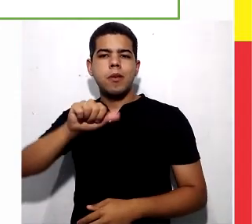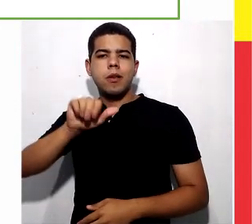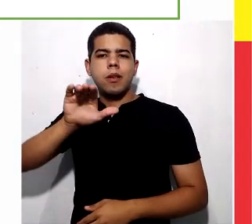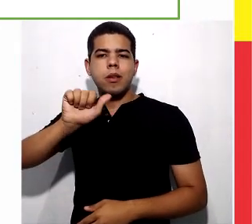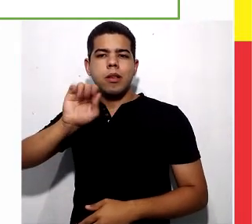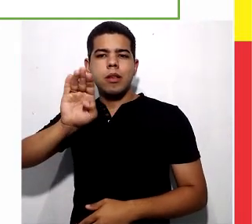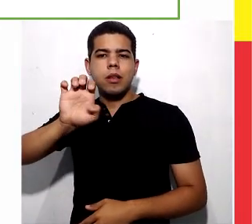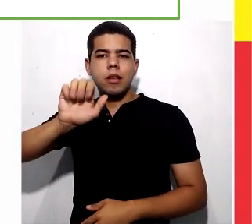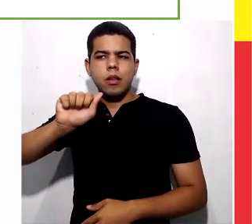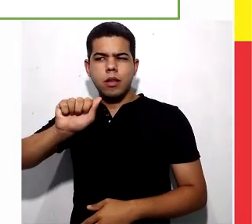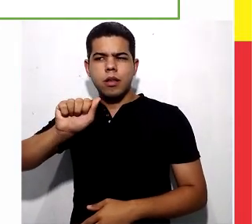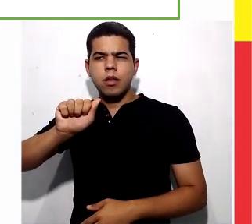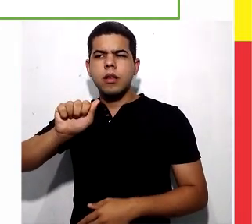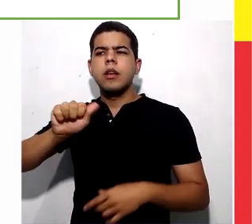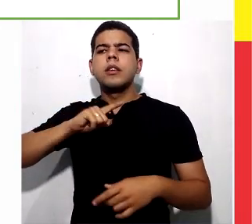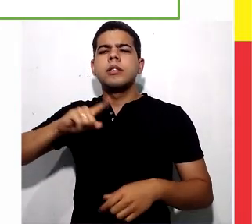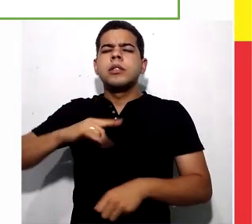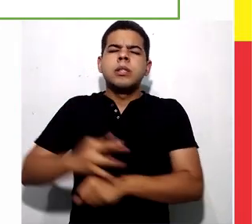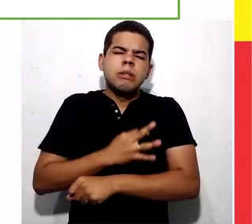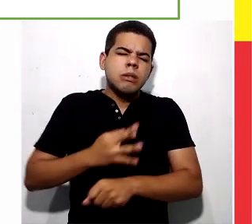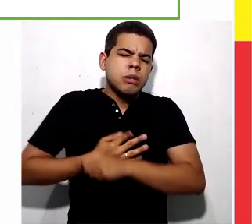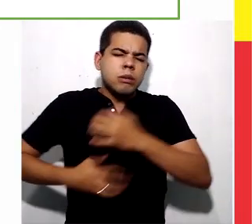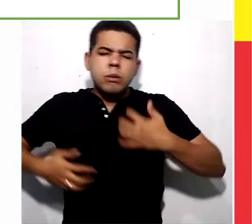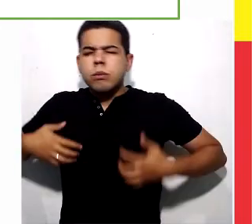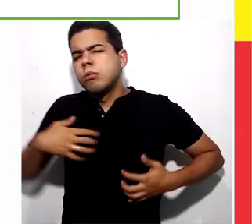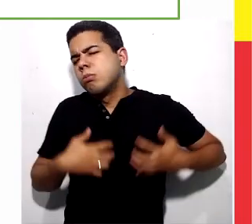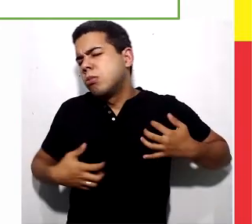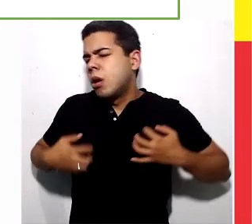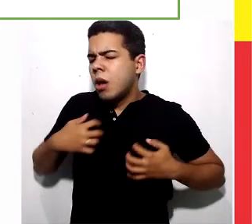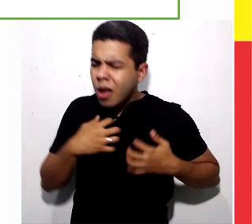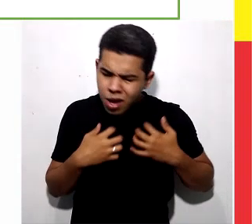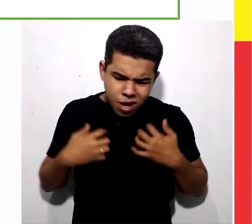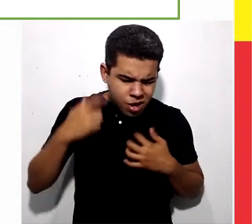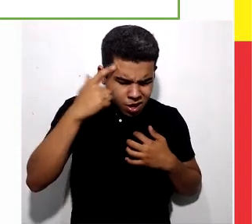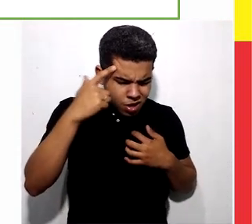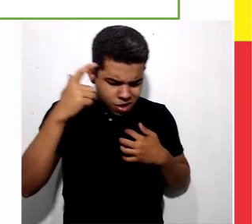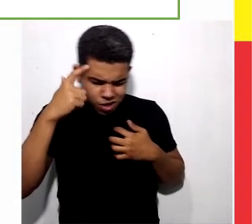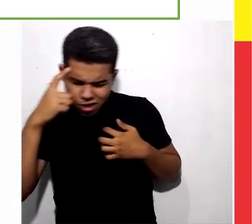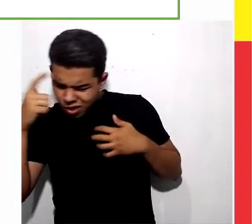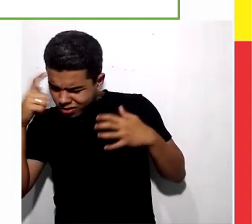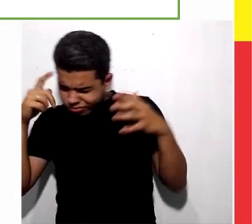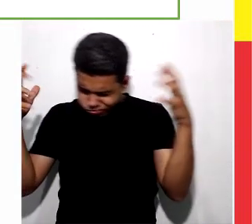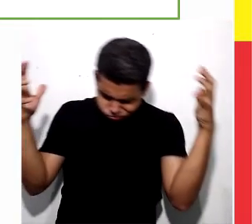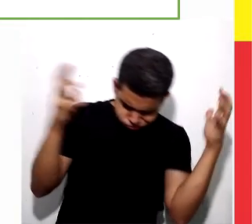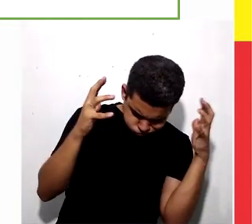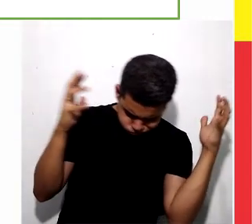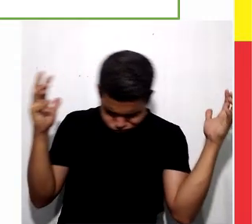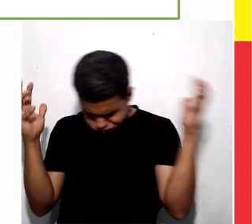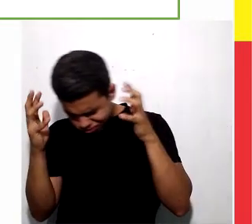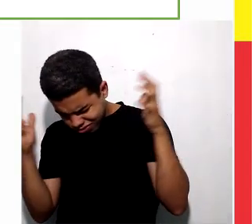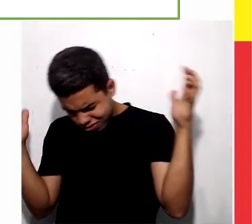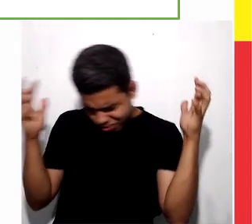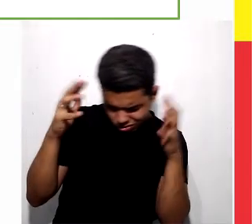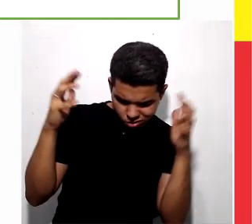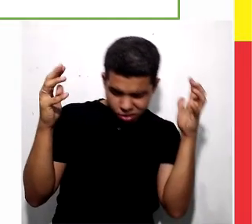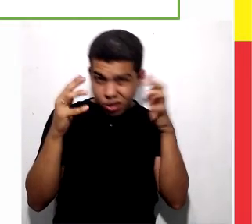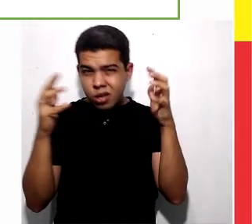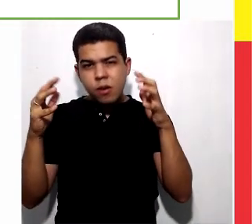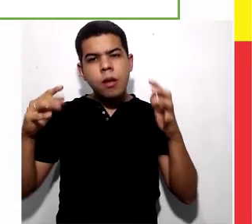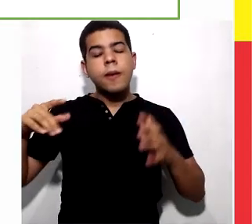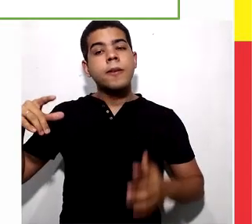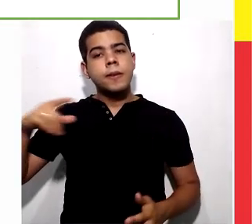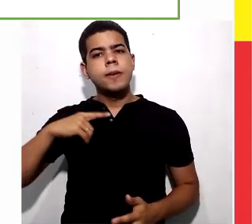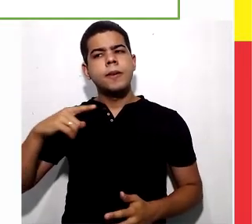quê? Dos seus questionamentos, como a gente sabe, sobre os seus próprios métodos e estilos de narração, que é a capacidade de